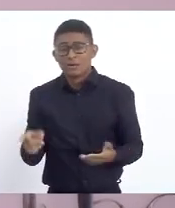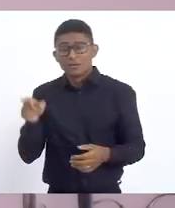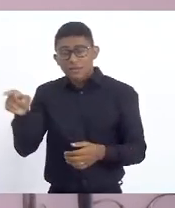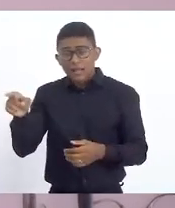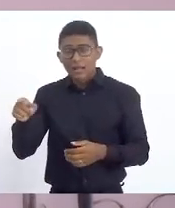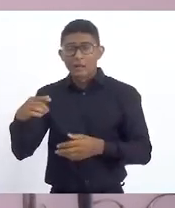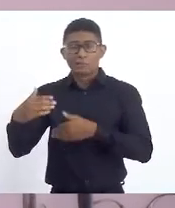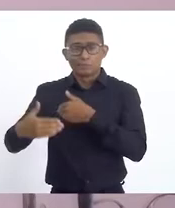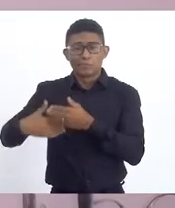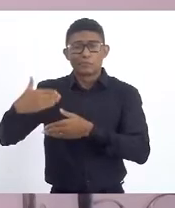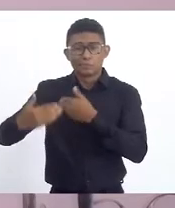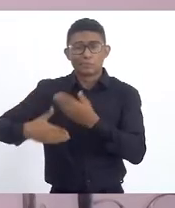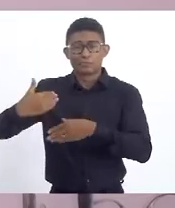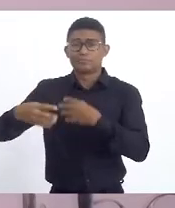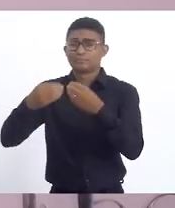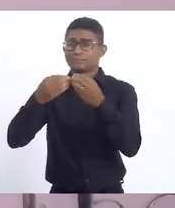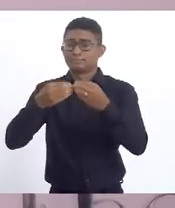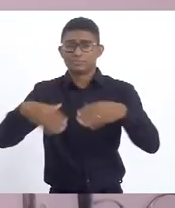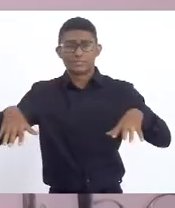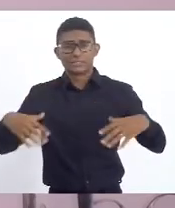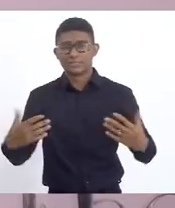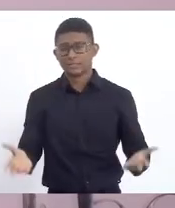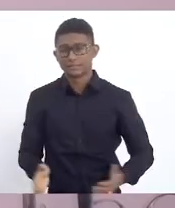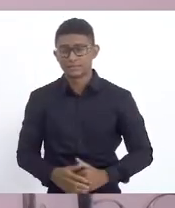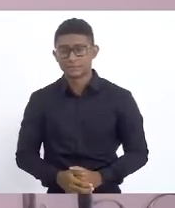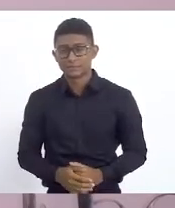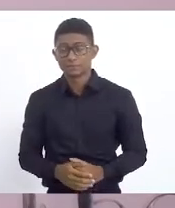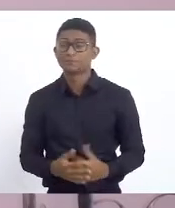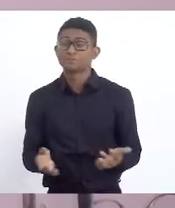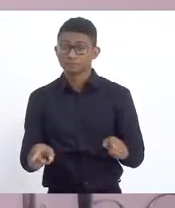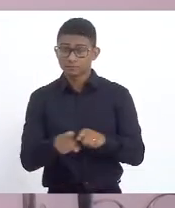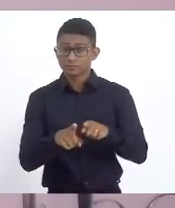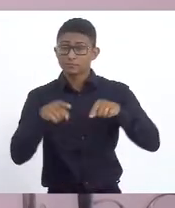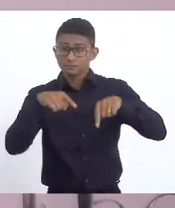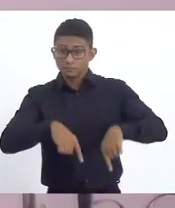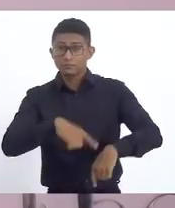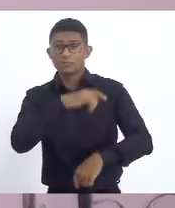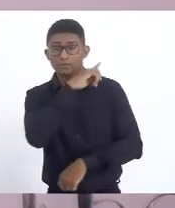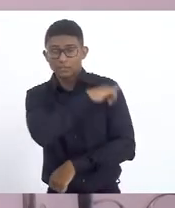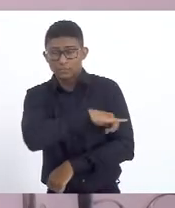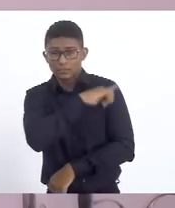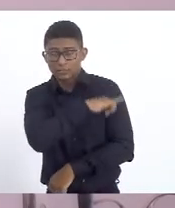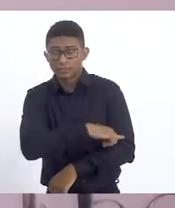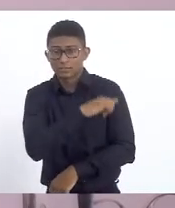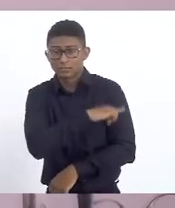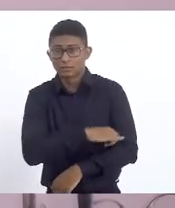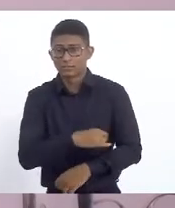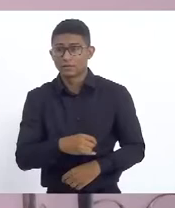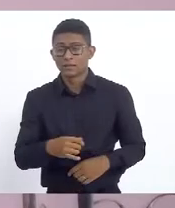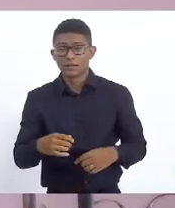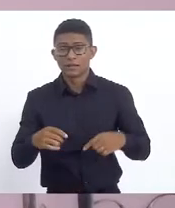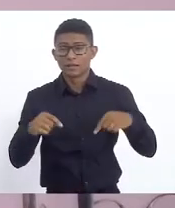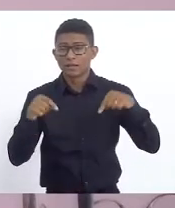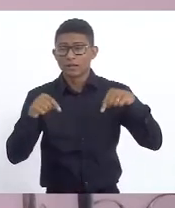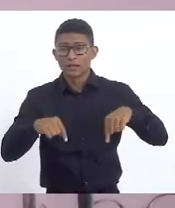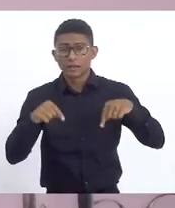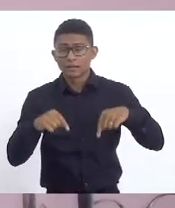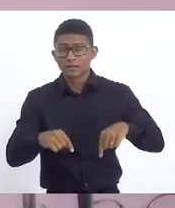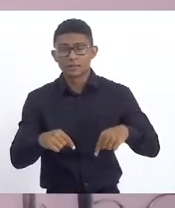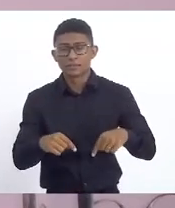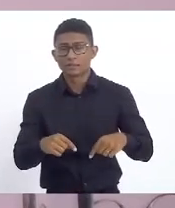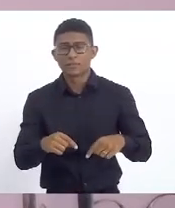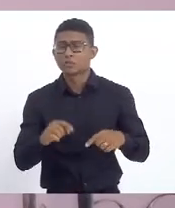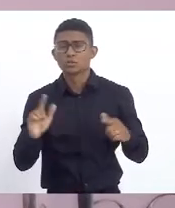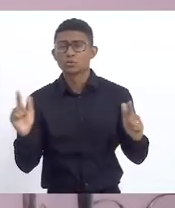E na nossa querida Baixada Fluminense, não existe absolutamente 1 milímetro nessa região,